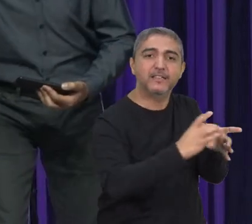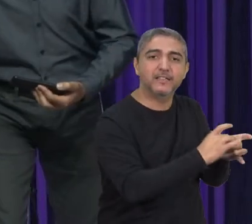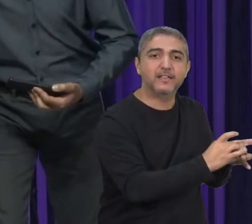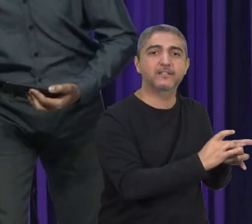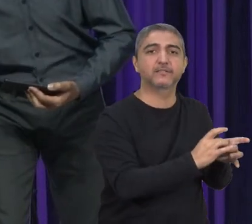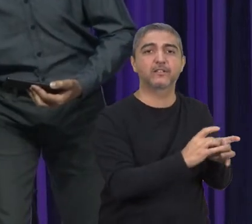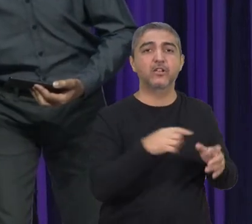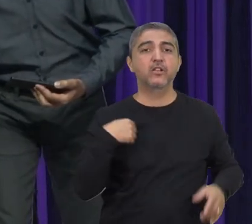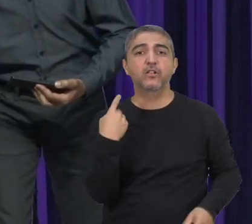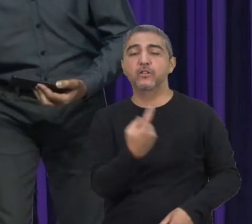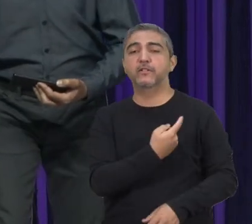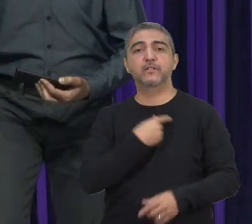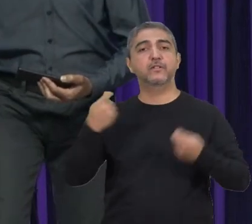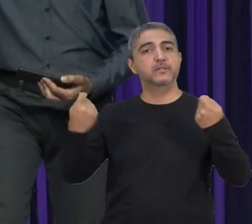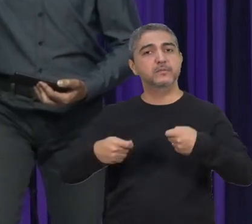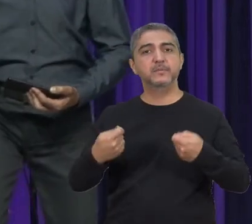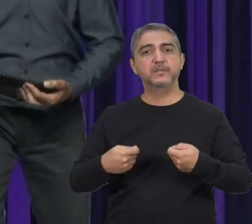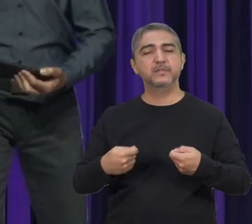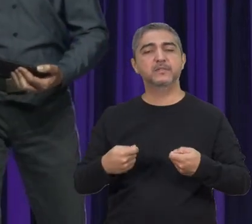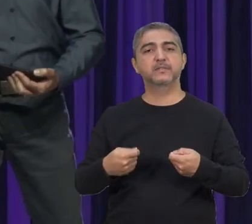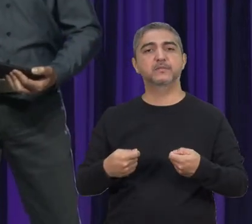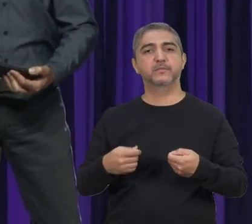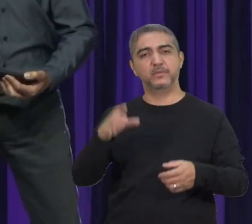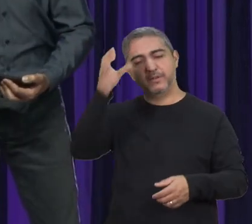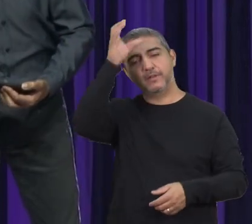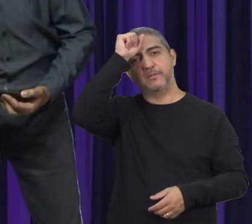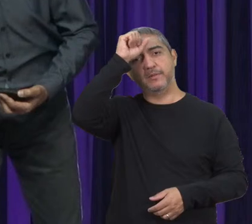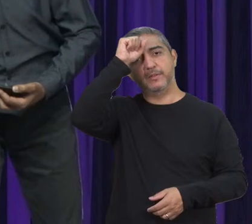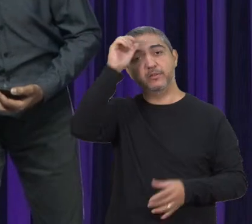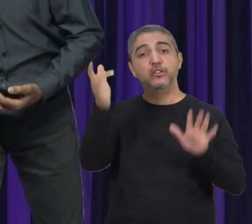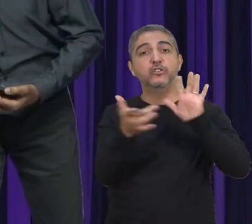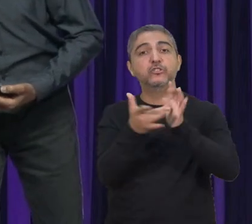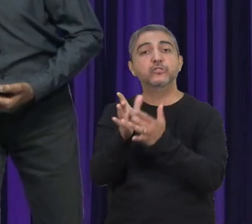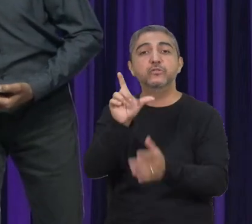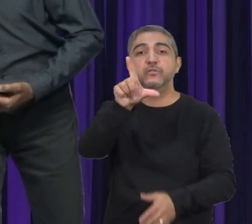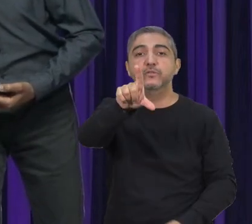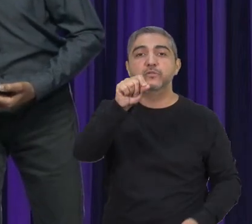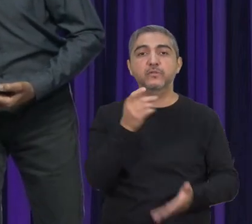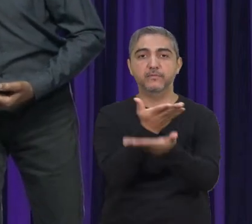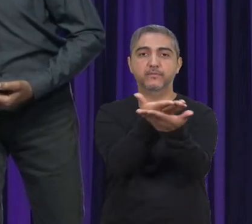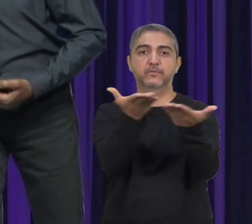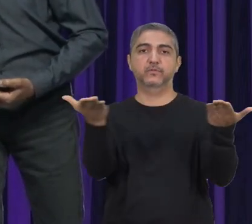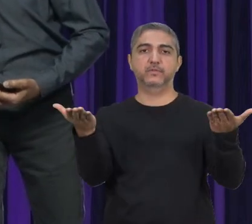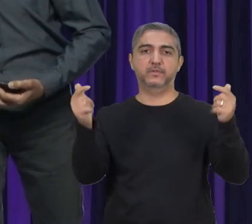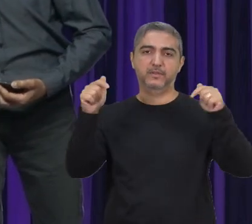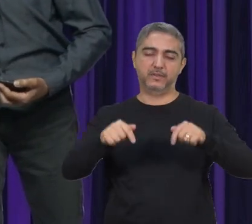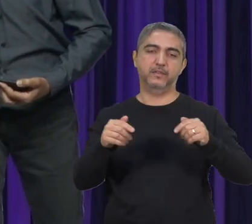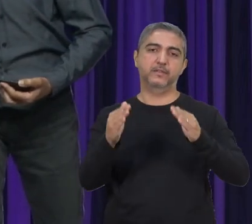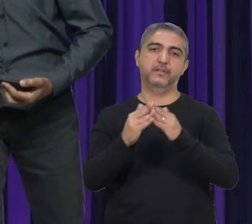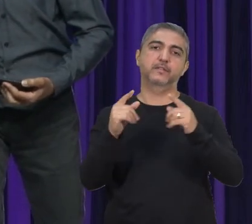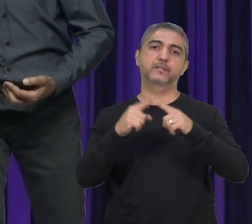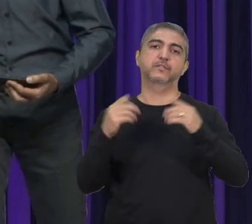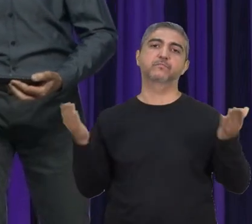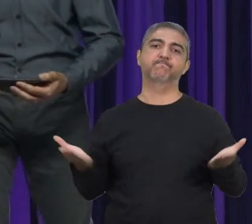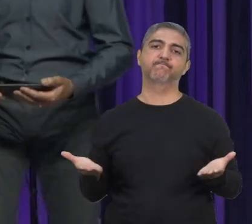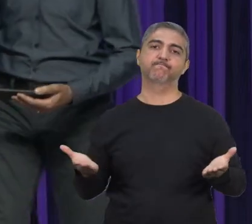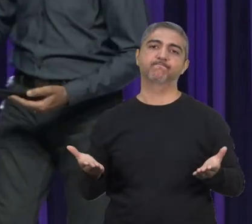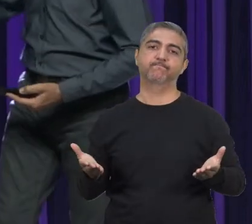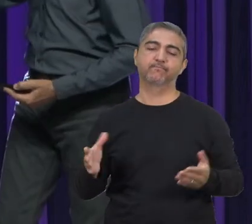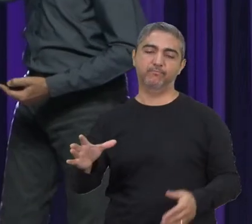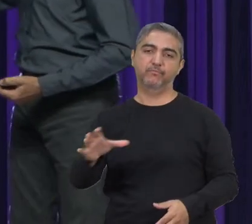você que escolheu estar aqui. Jesus escolheu você para estar aqui, para amar.